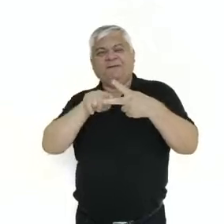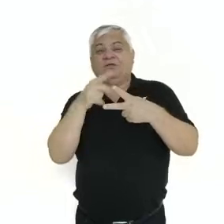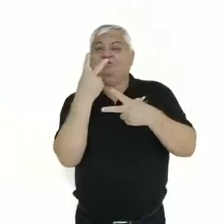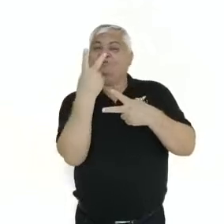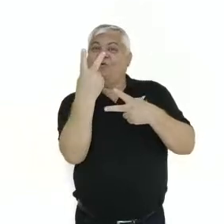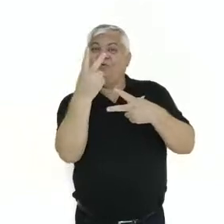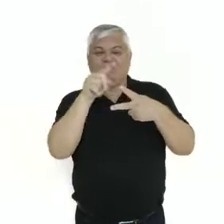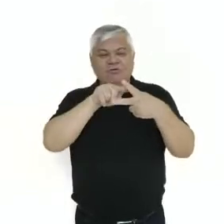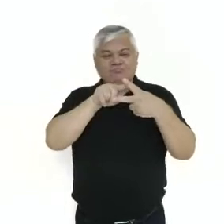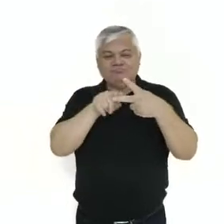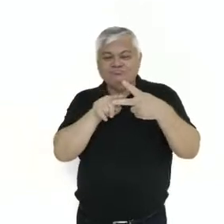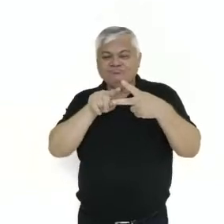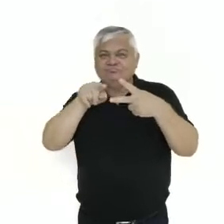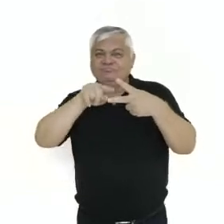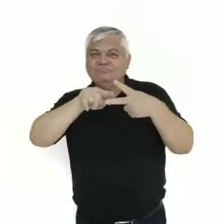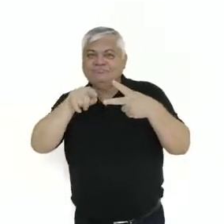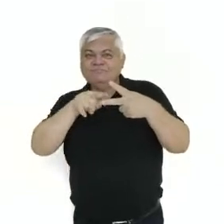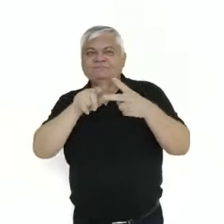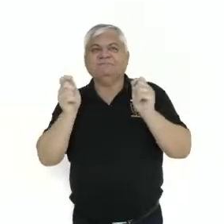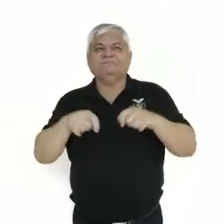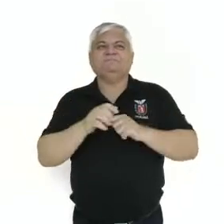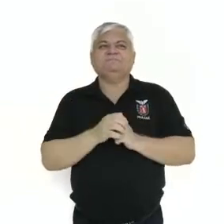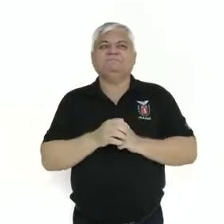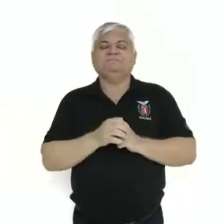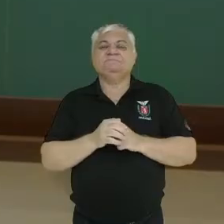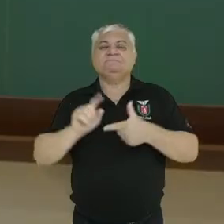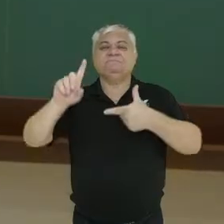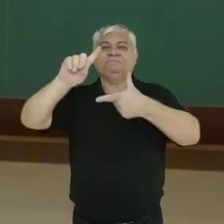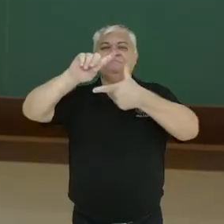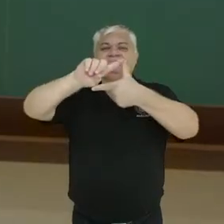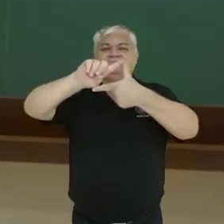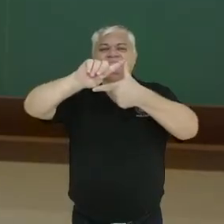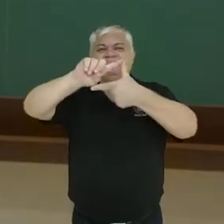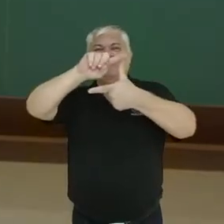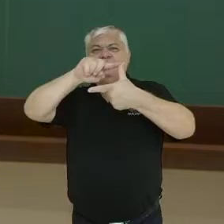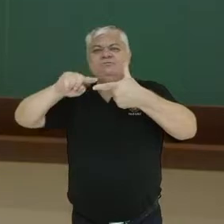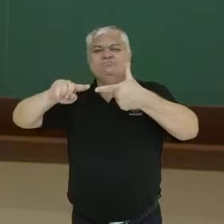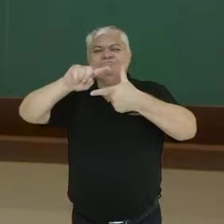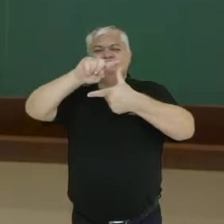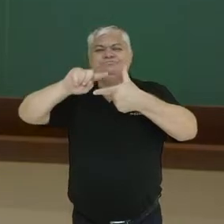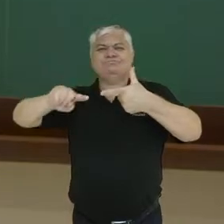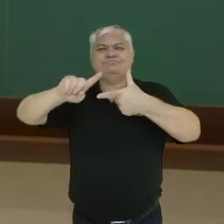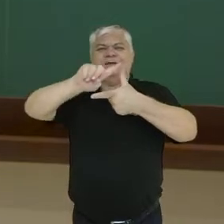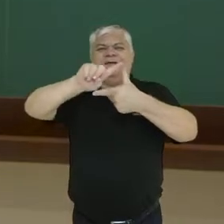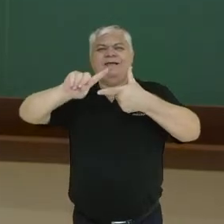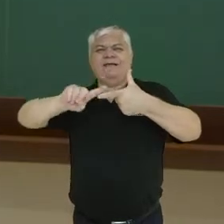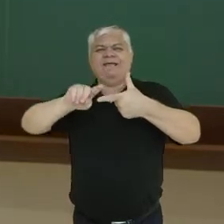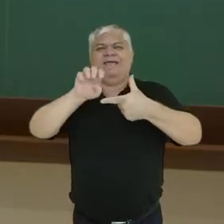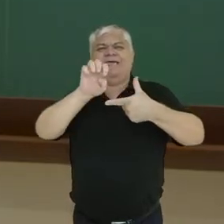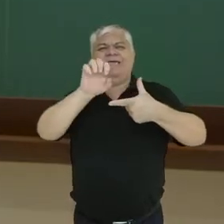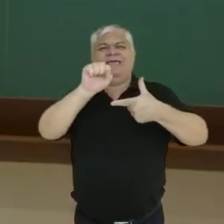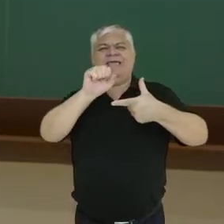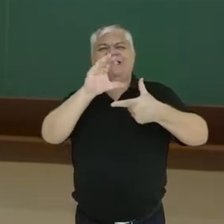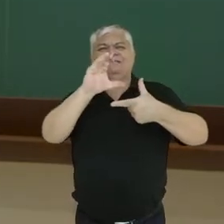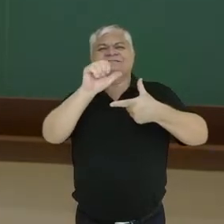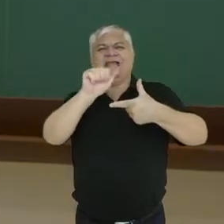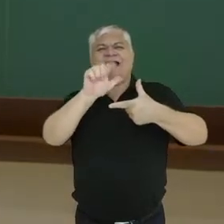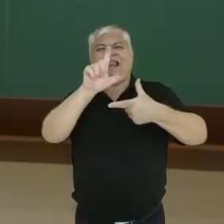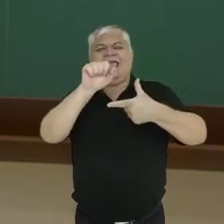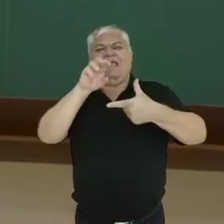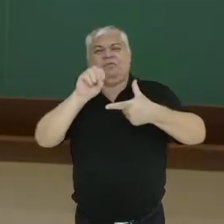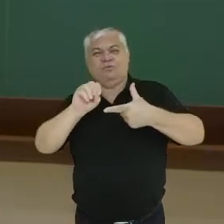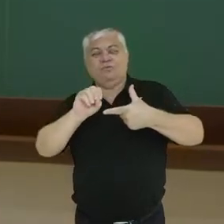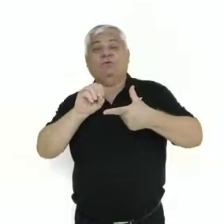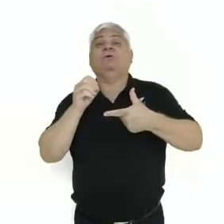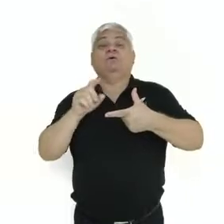dois triângulos retângulos. E esse cara esquisitão aqui, ó, o triângulo escaleno, ou obtusângulo, se você preferir, né? Ele tem